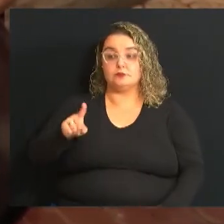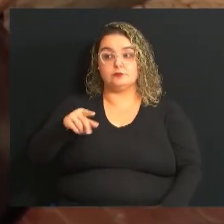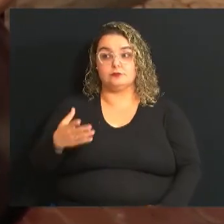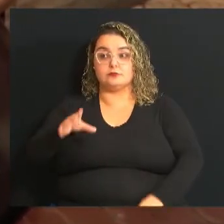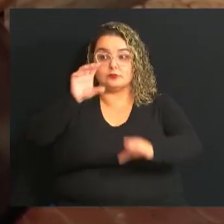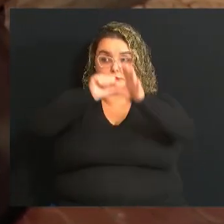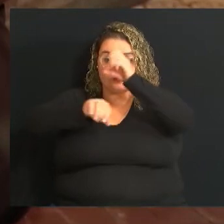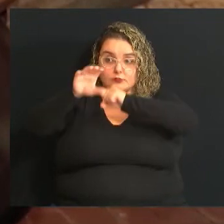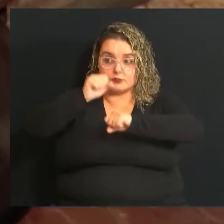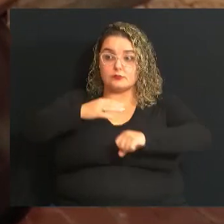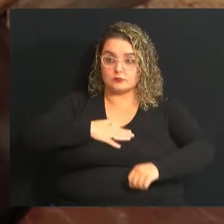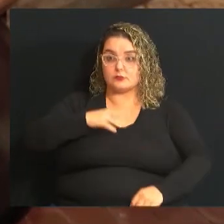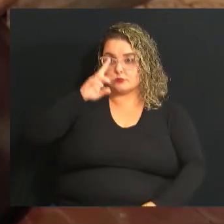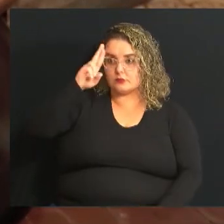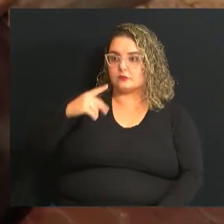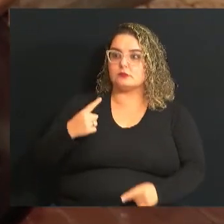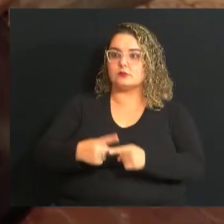o prazo de entrega?